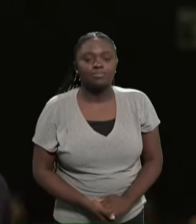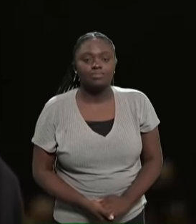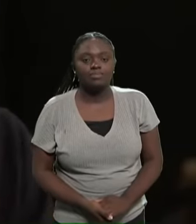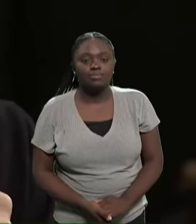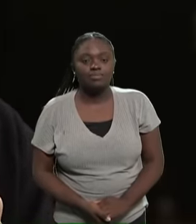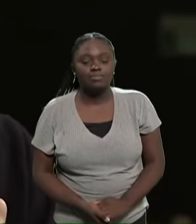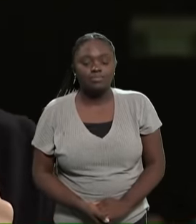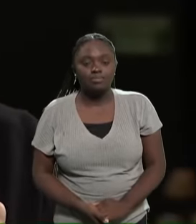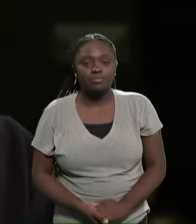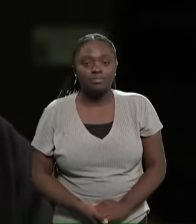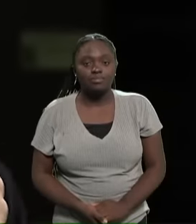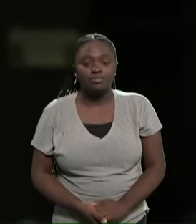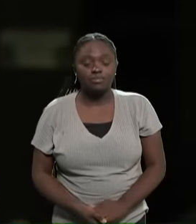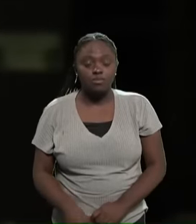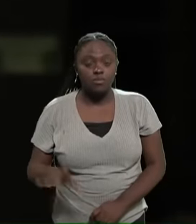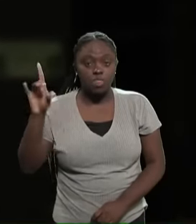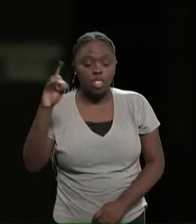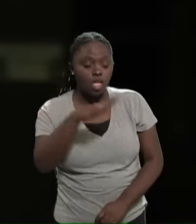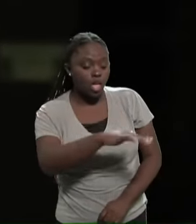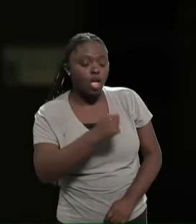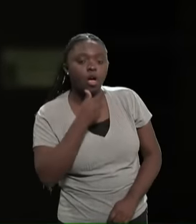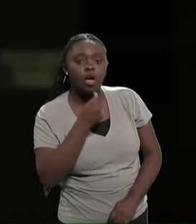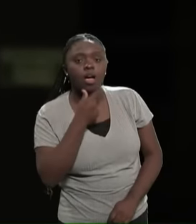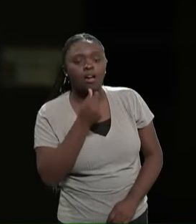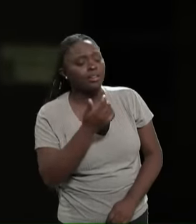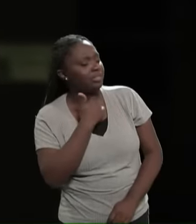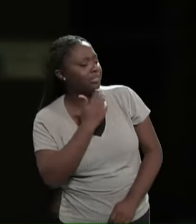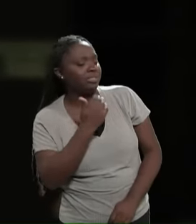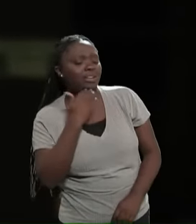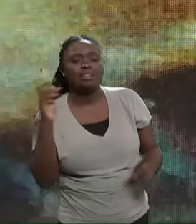Deus decide levantar um nome que ninguém levantaria.